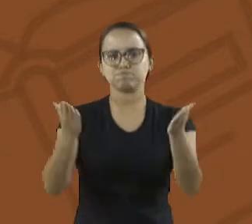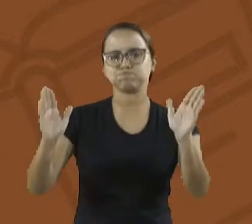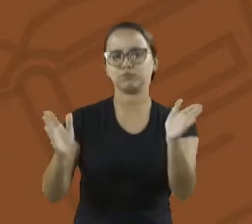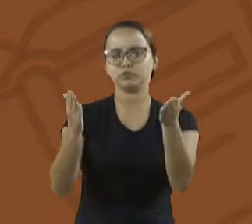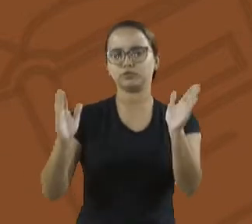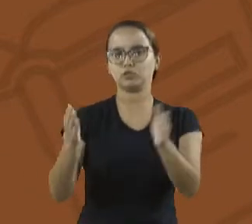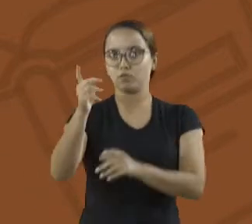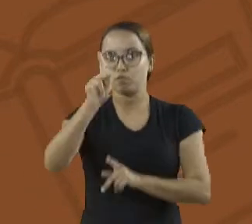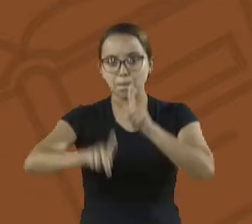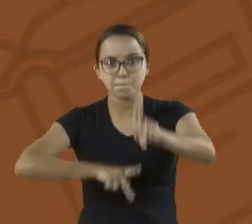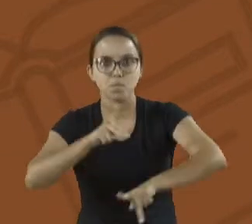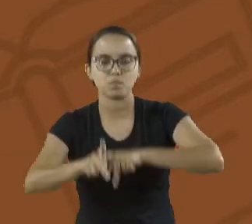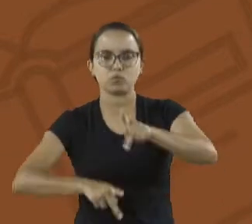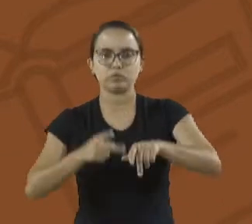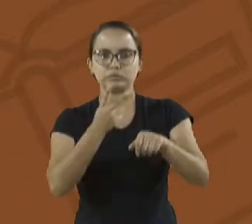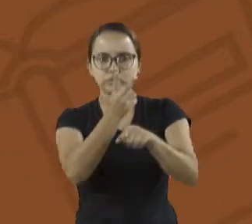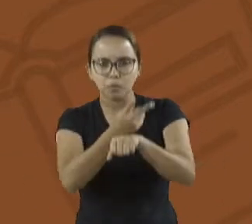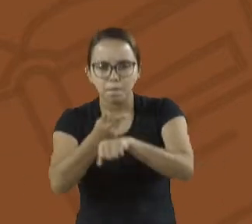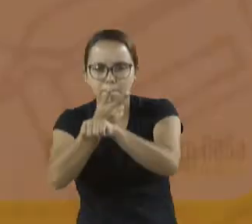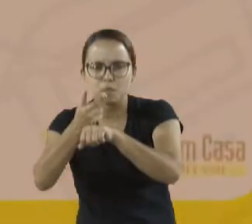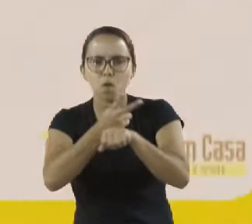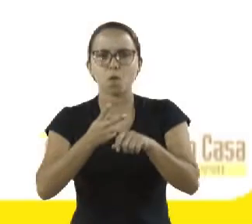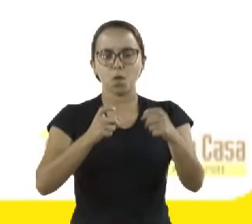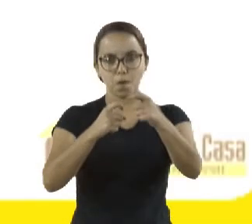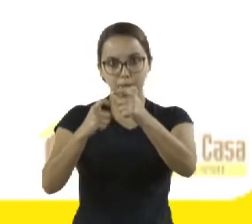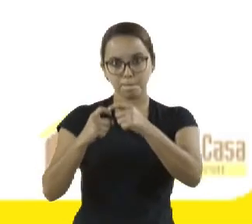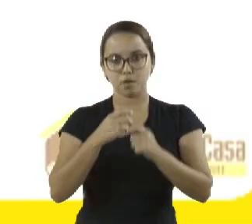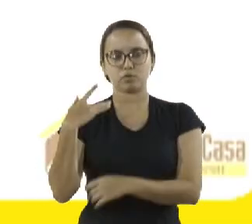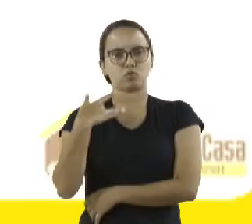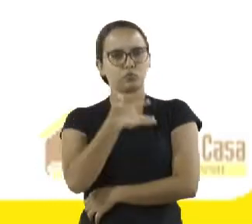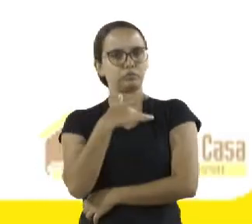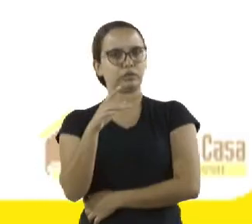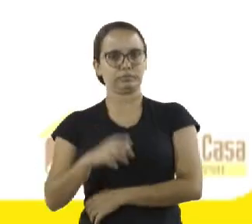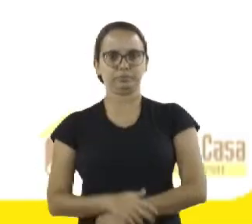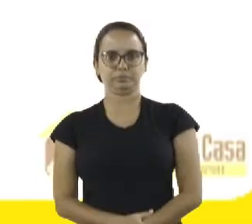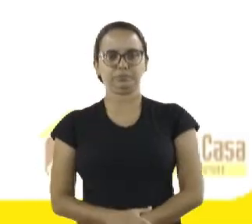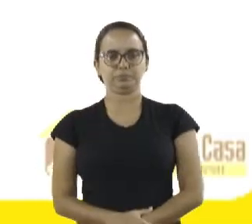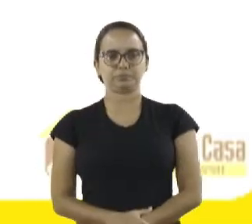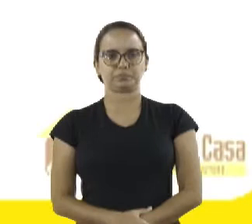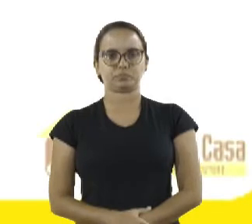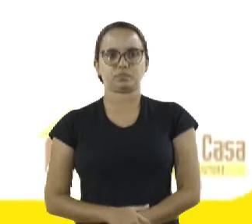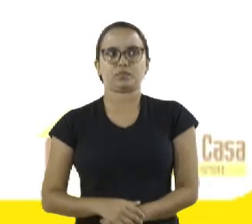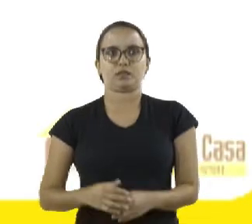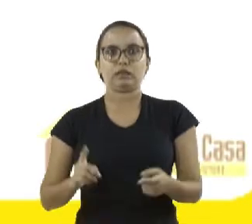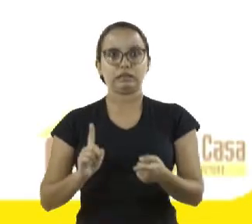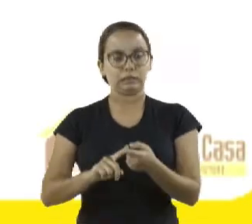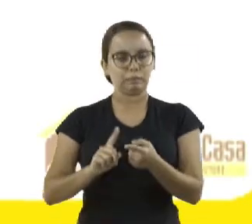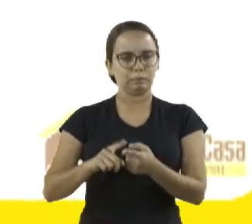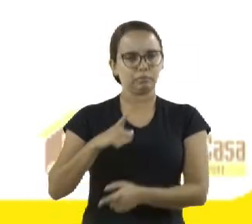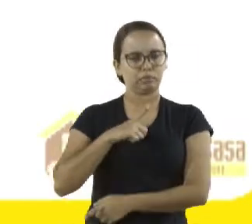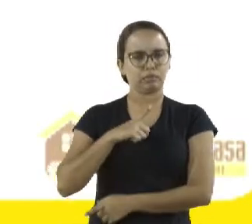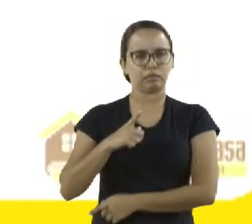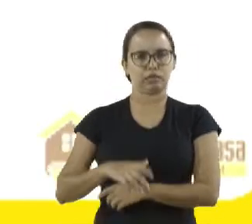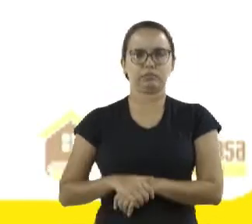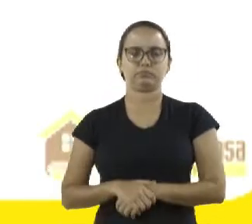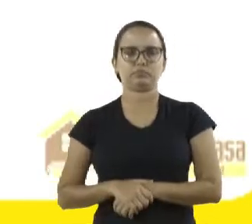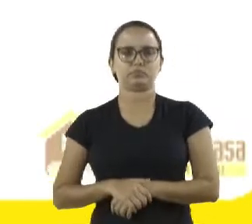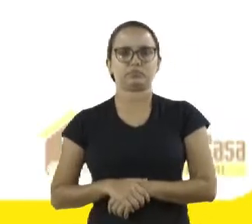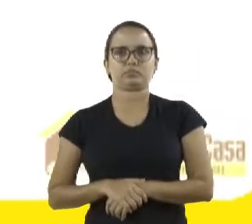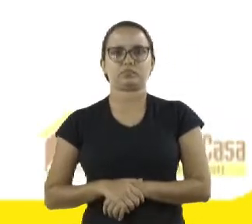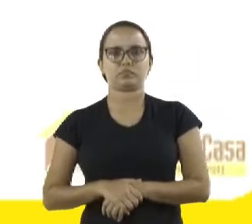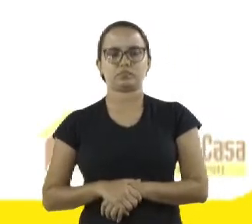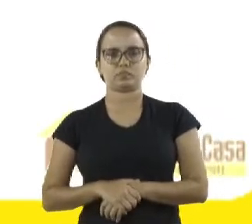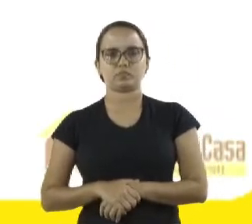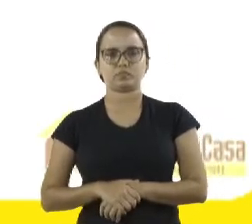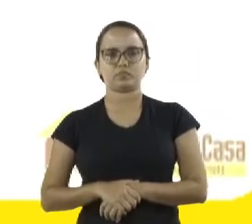aqui agora. Os fatores psicossociais. Já está bem